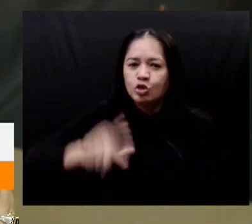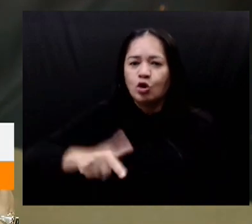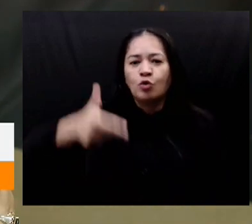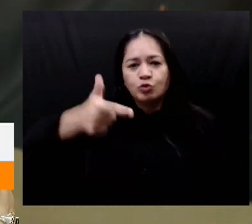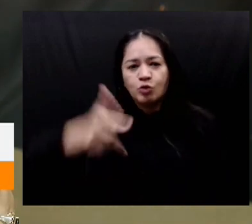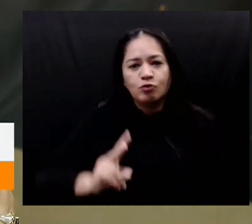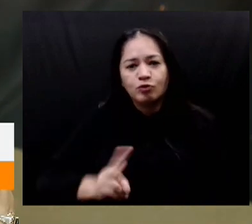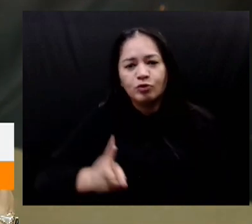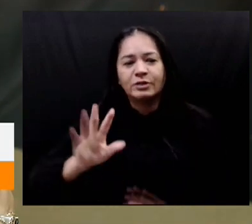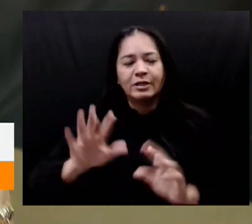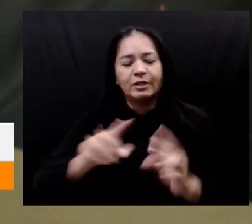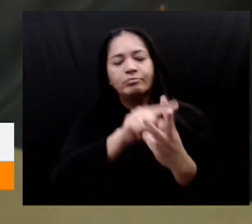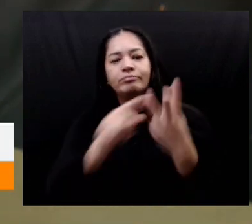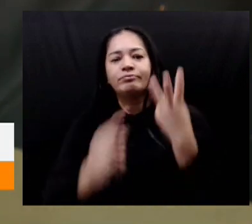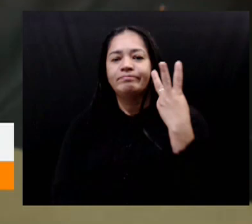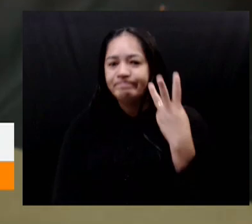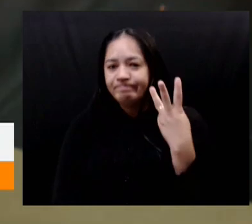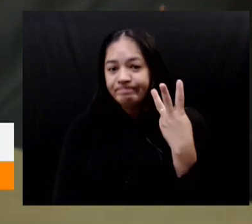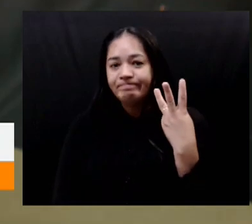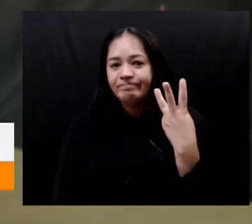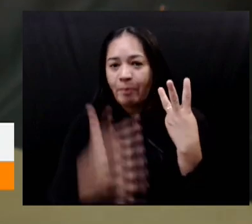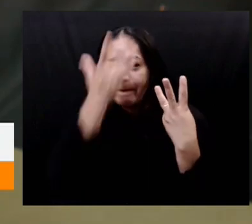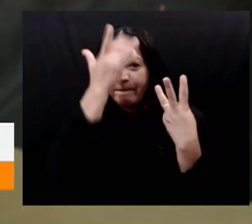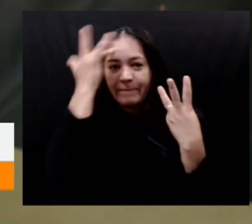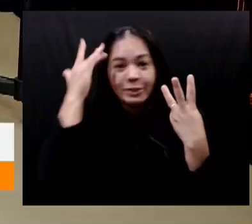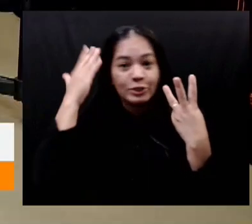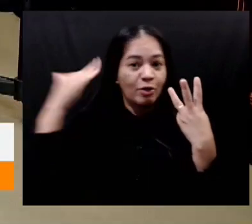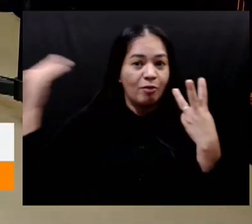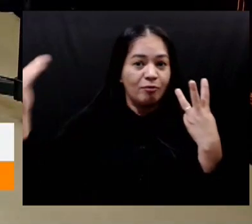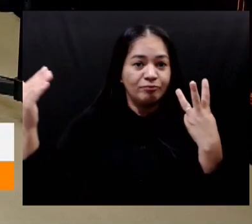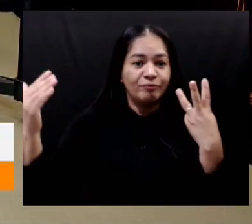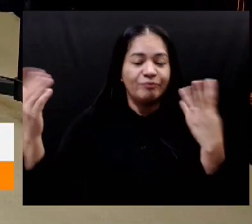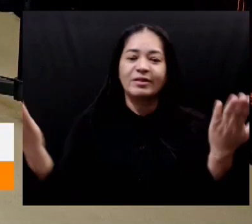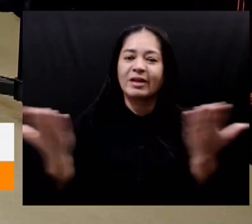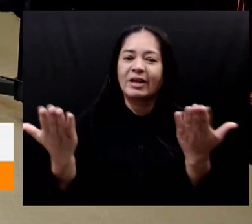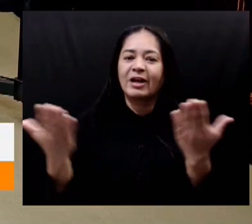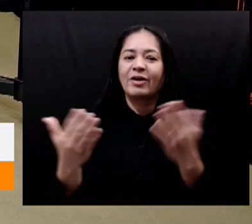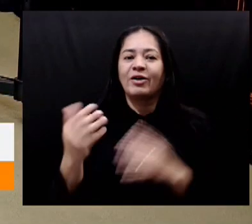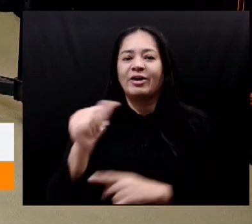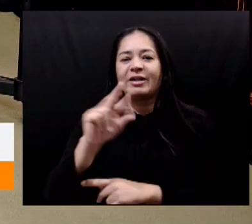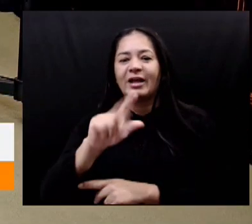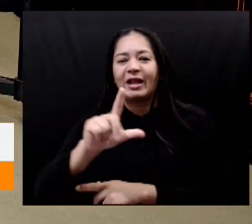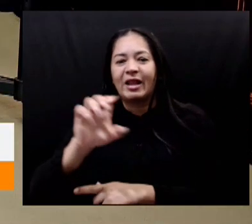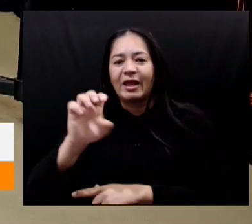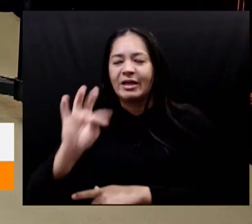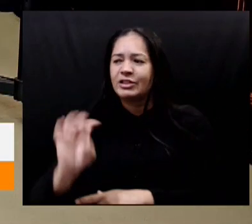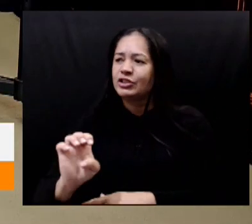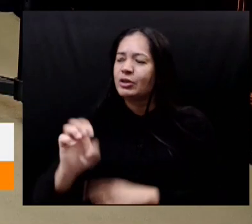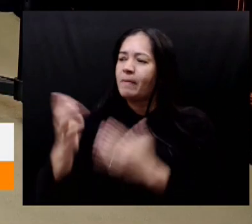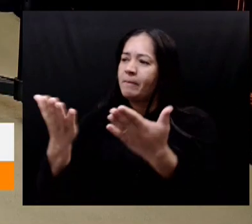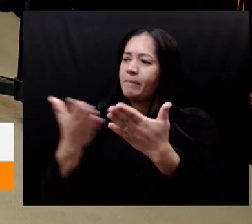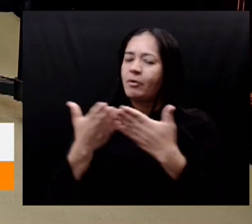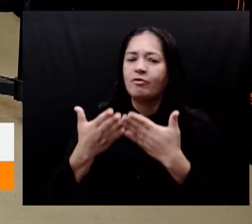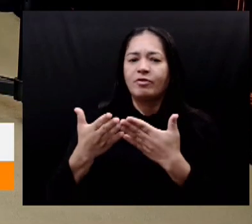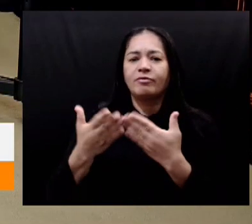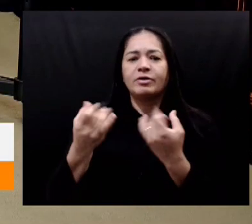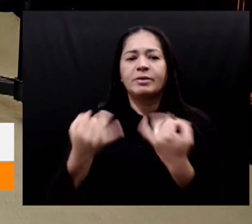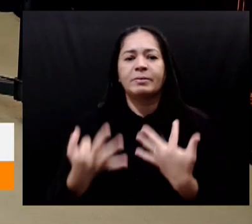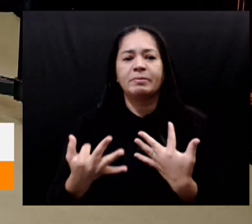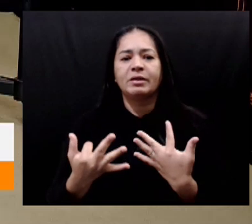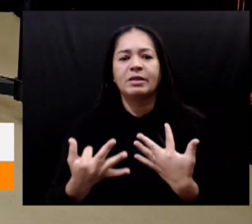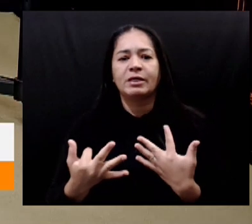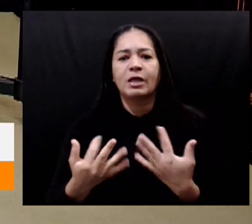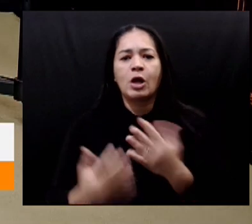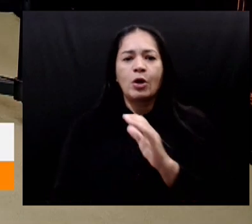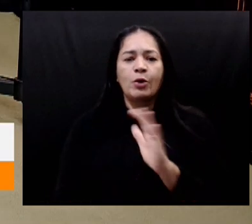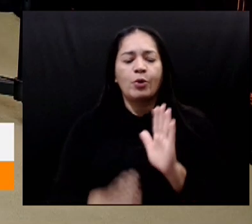Bill Gates, Steve Jobs e o Walt Disney. E agora a Arlete pontua para a gente, sobre esse exemplo que nós